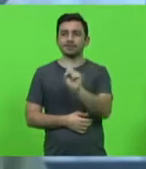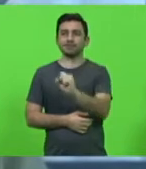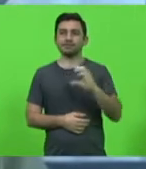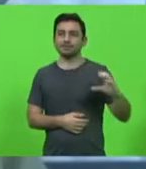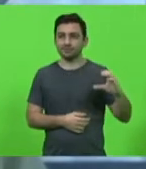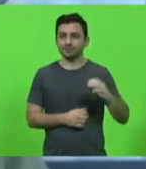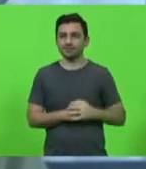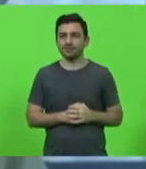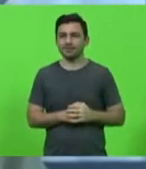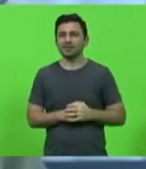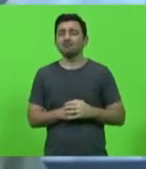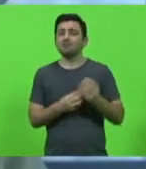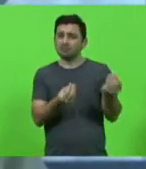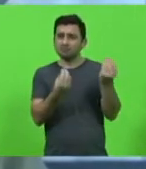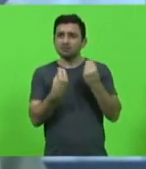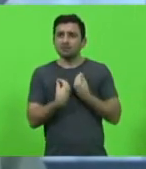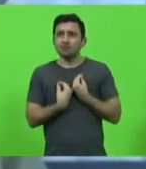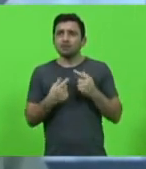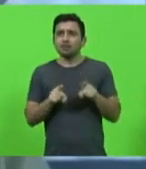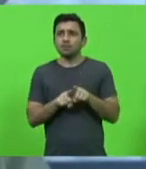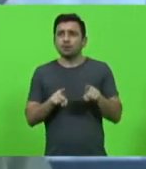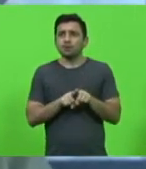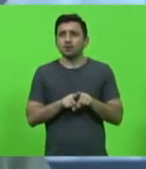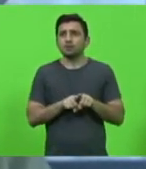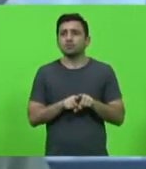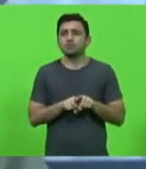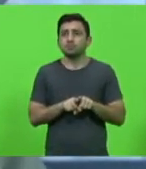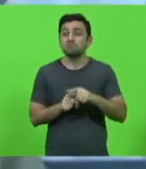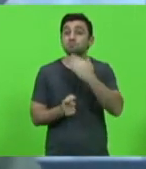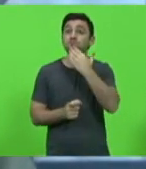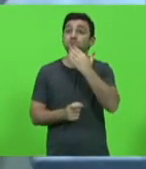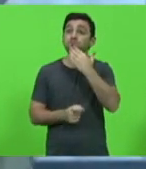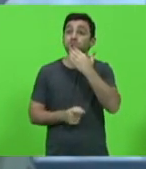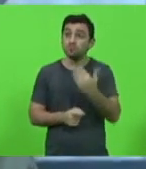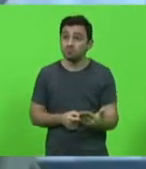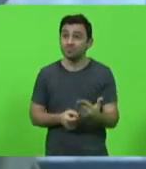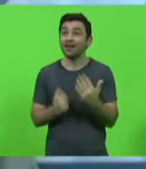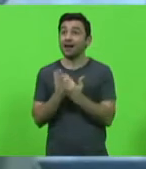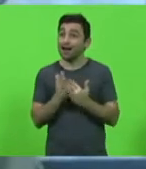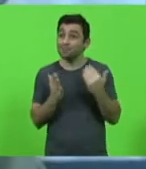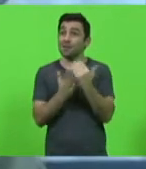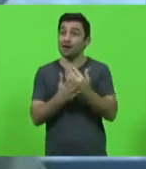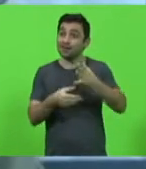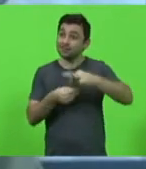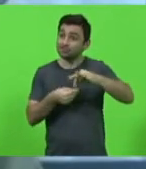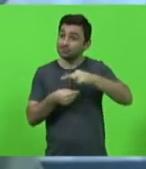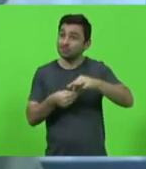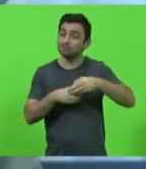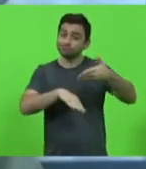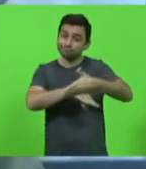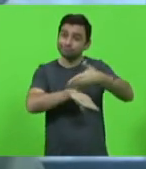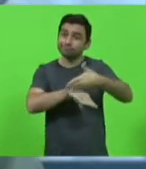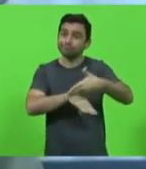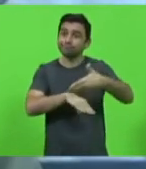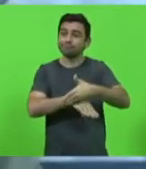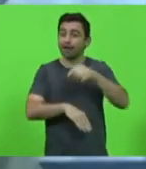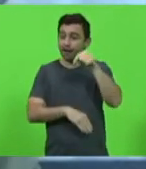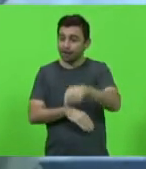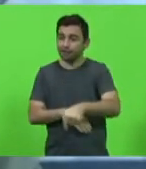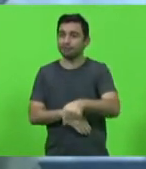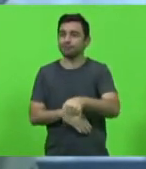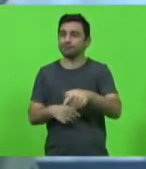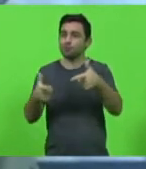Temos recebido, inclusive, solicitações para mais entidades participarem do observatório, então isso